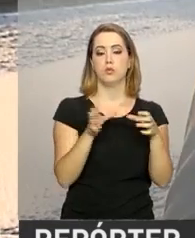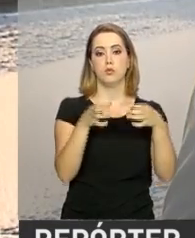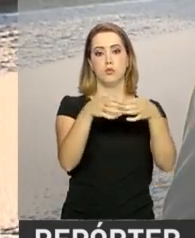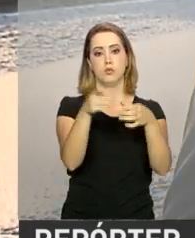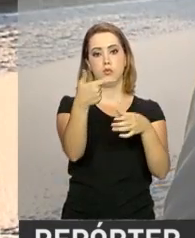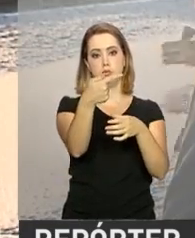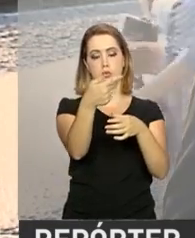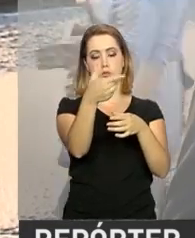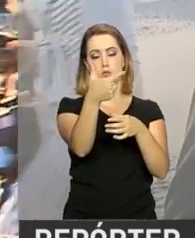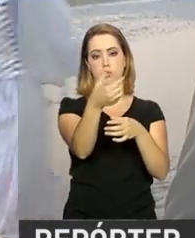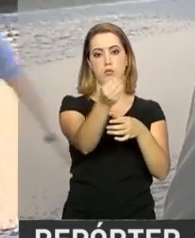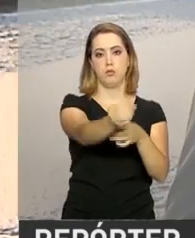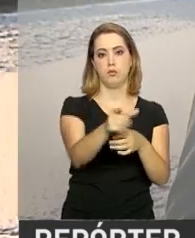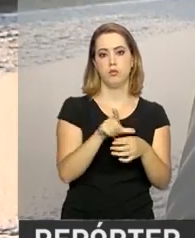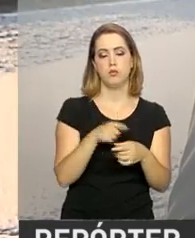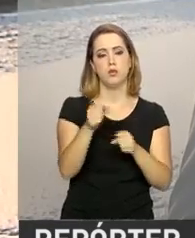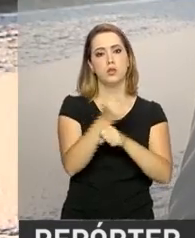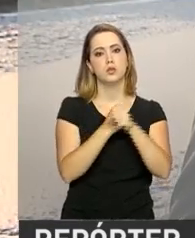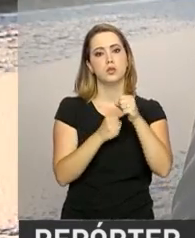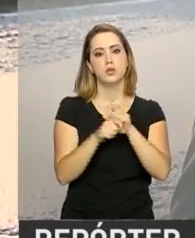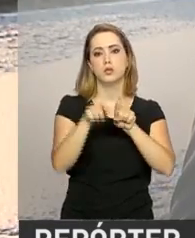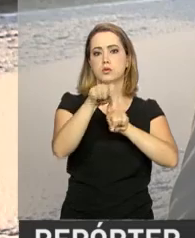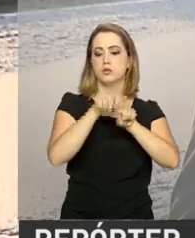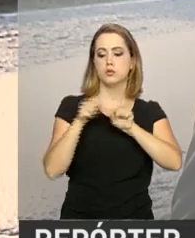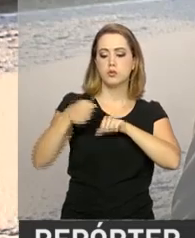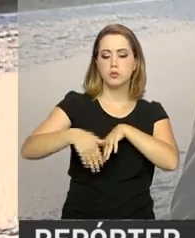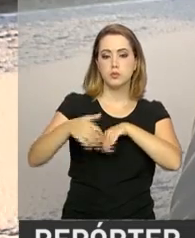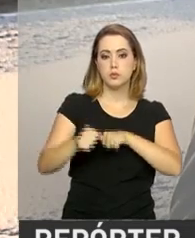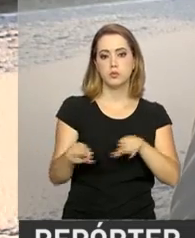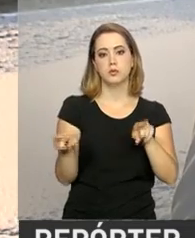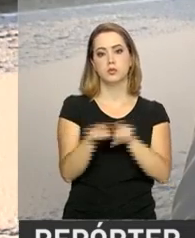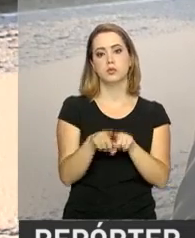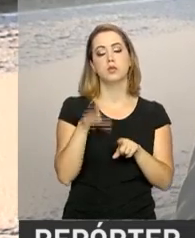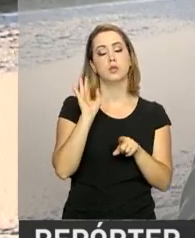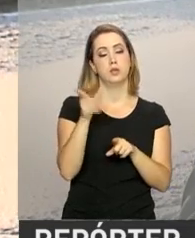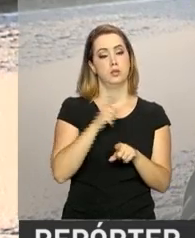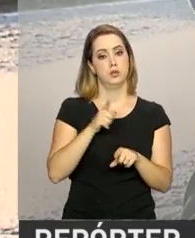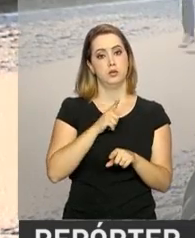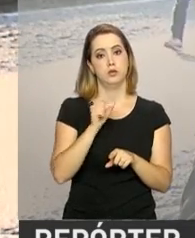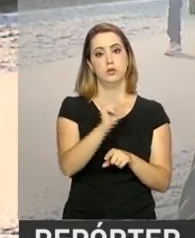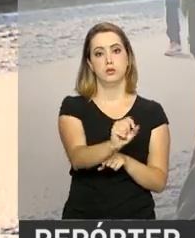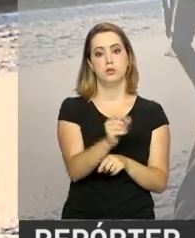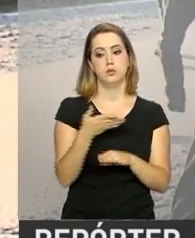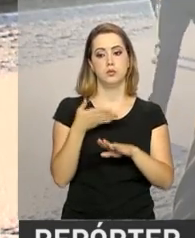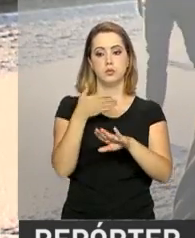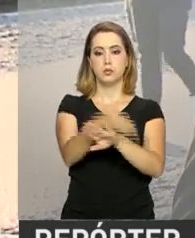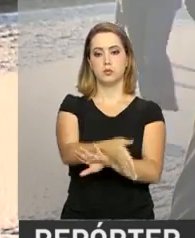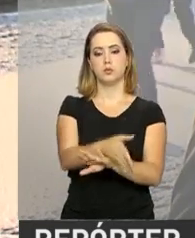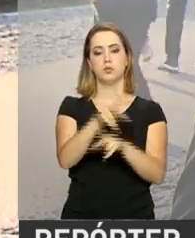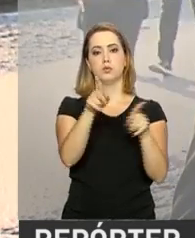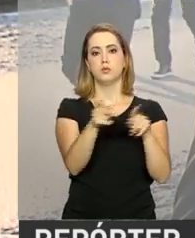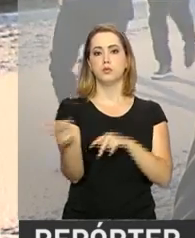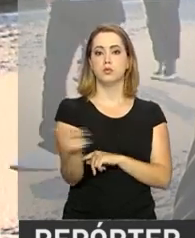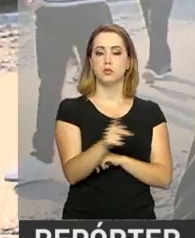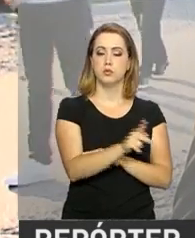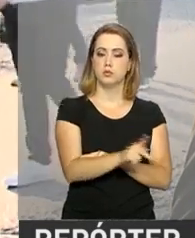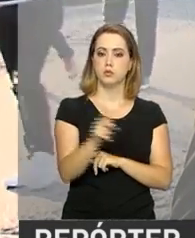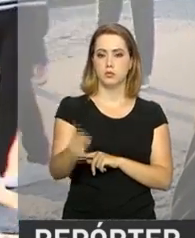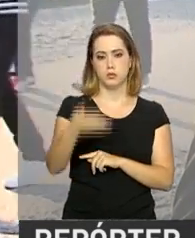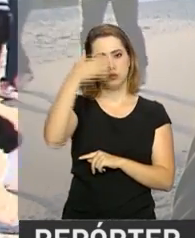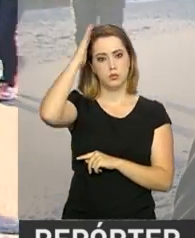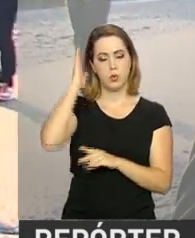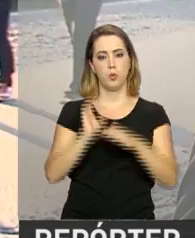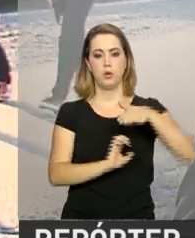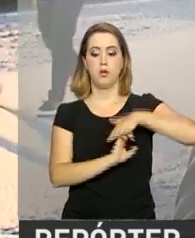G20 na China no último mês de setembro também está prevista a participação do presidente Michel Temer em um encontro com